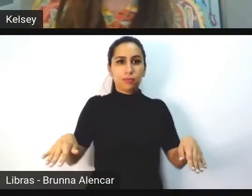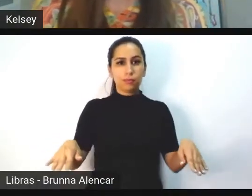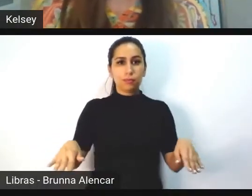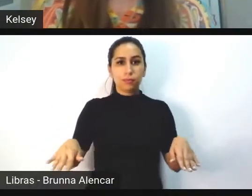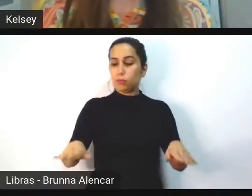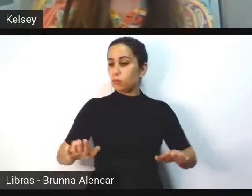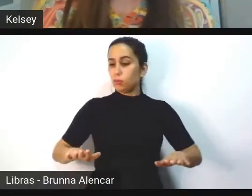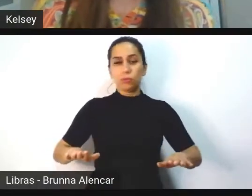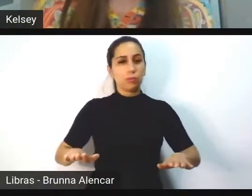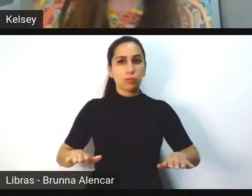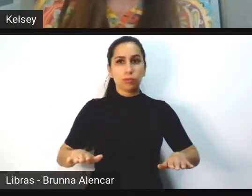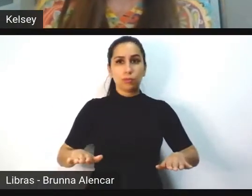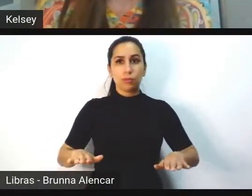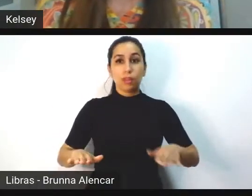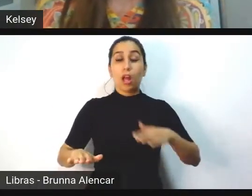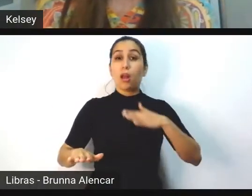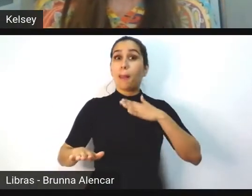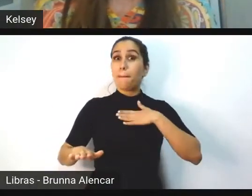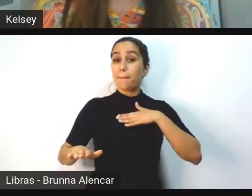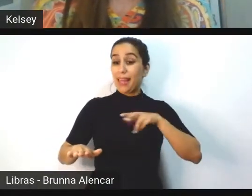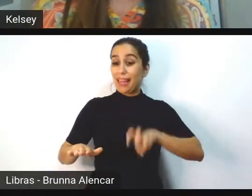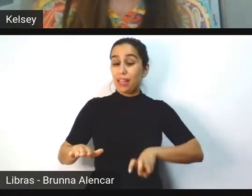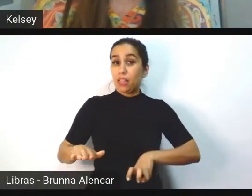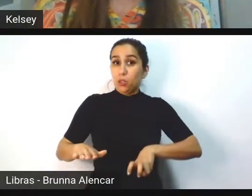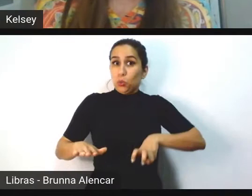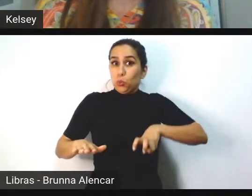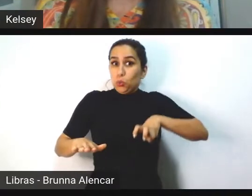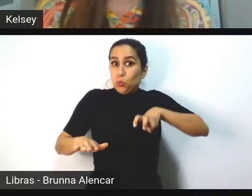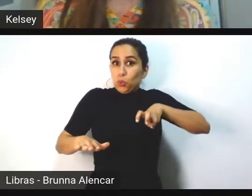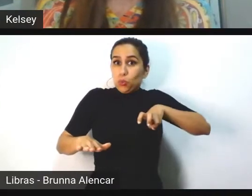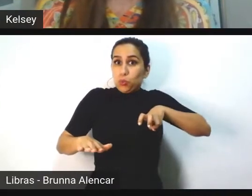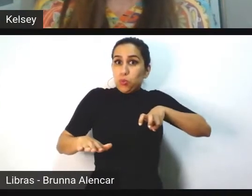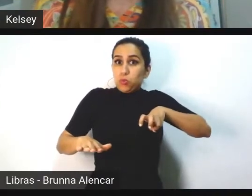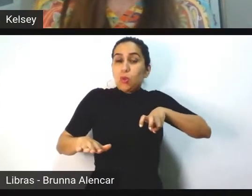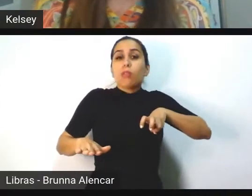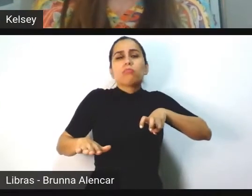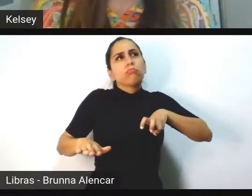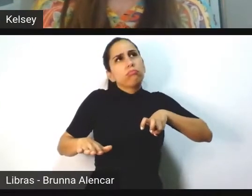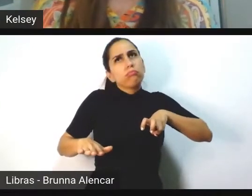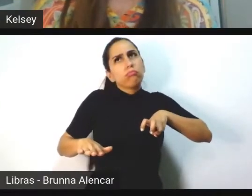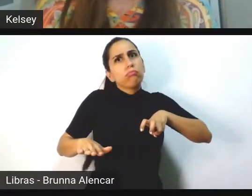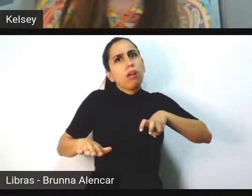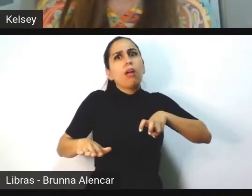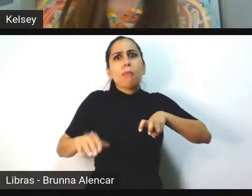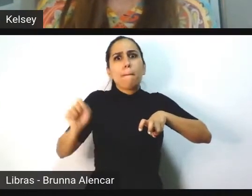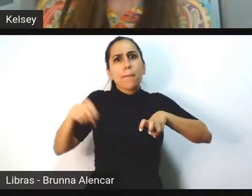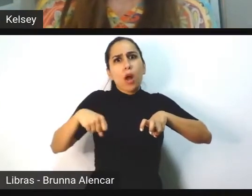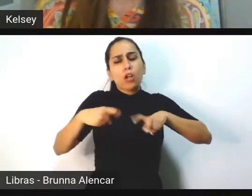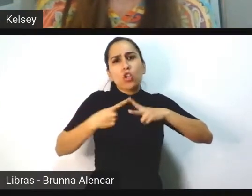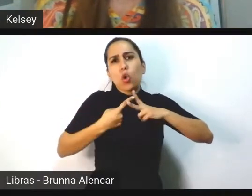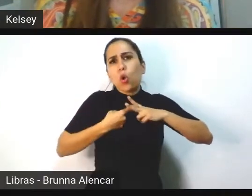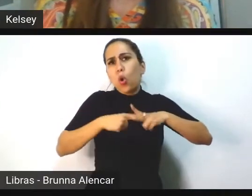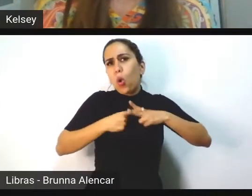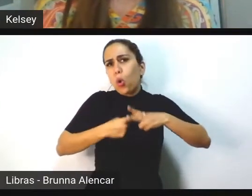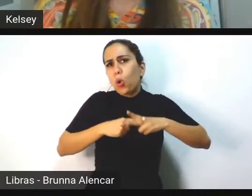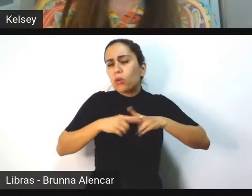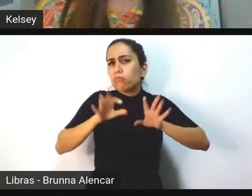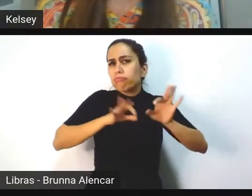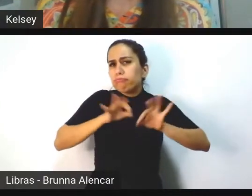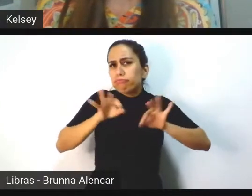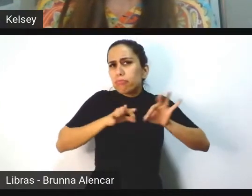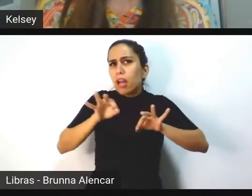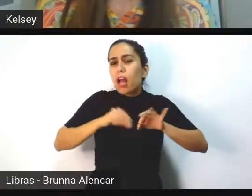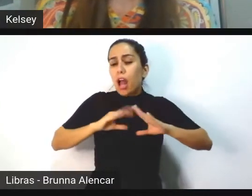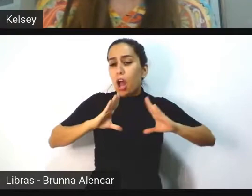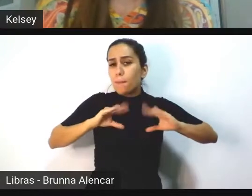no limite máximo em termos de elevação, eu posso sim corrigir isso colocando uma almofada no